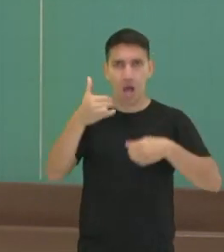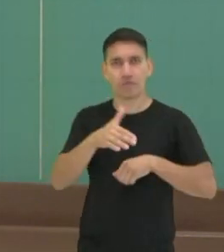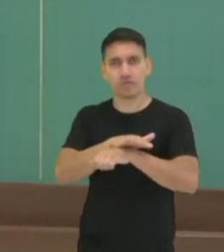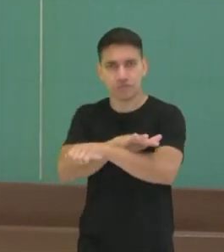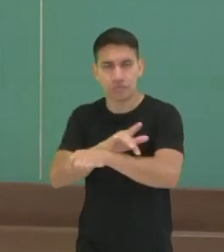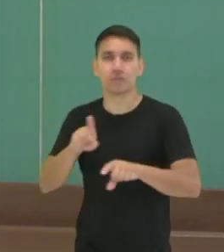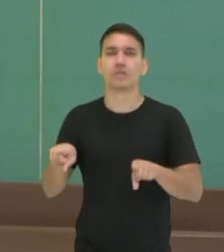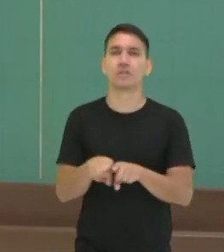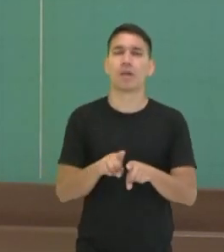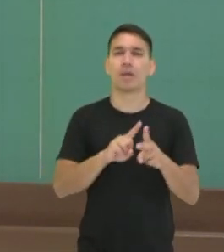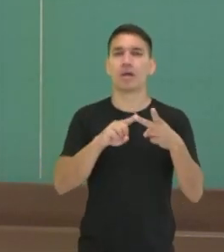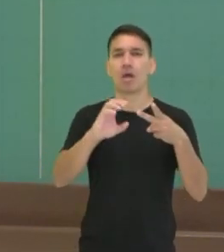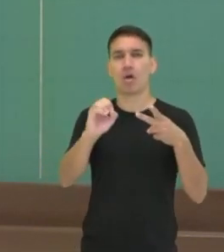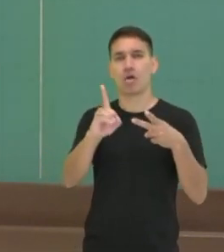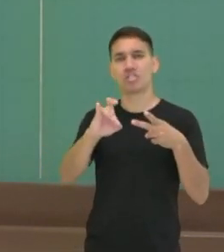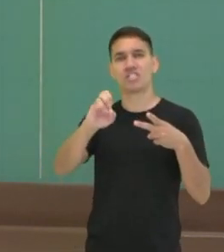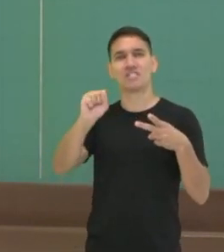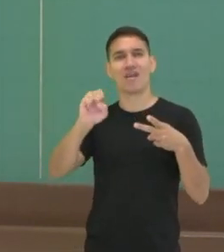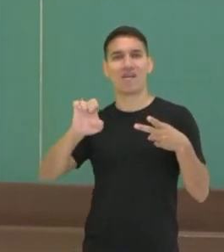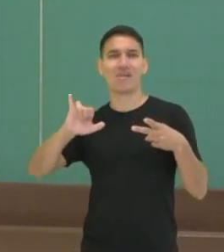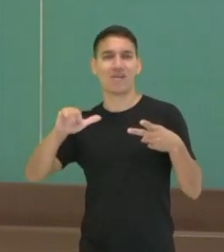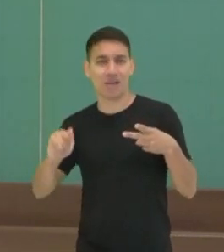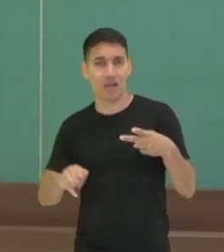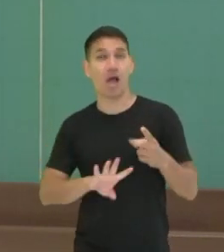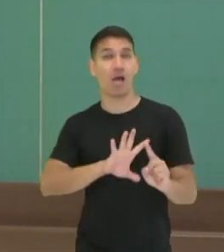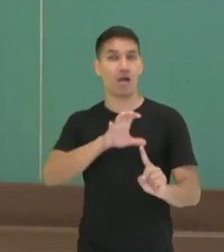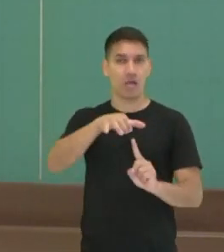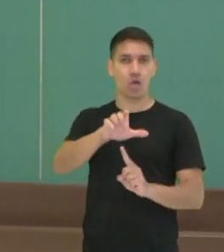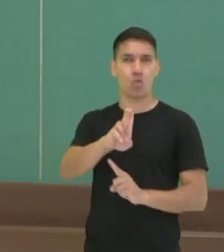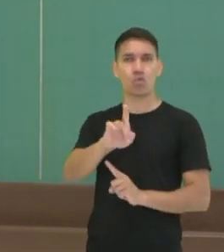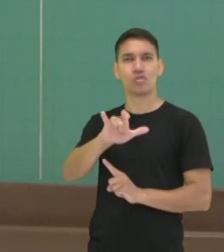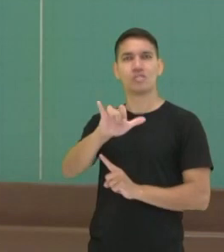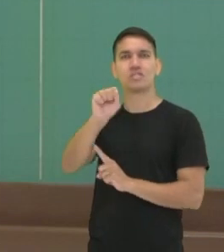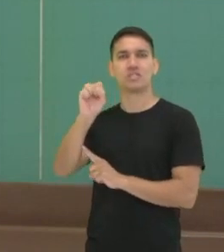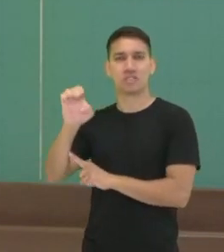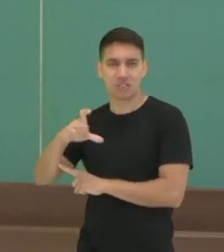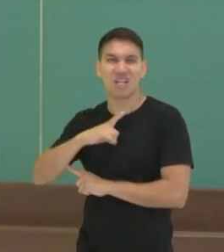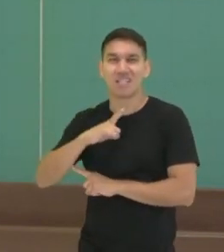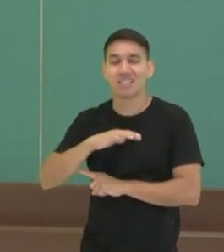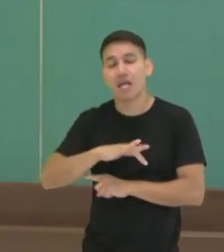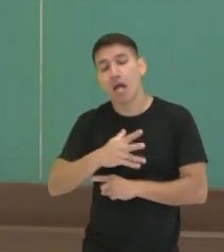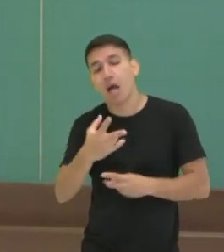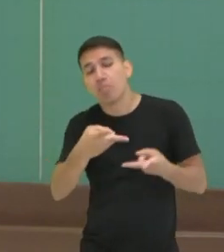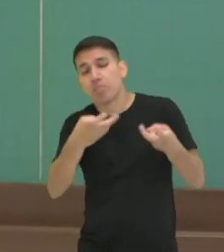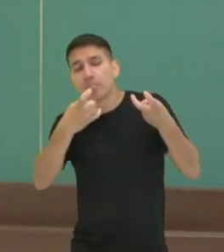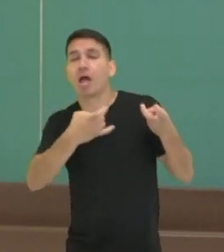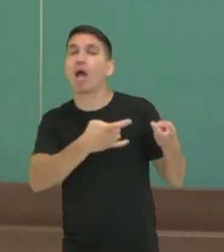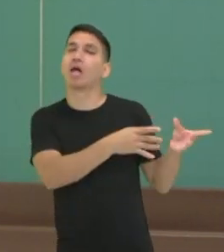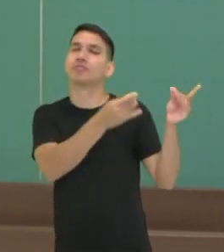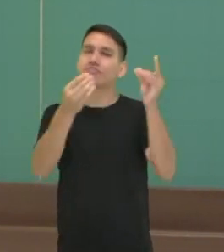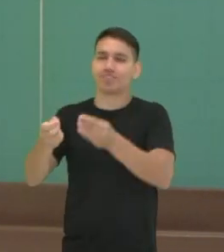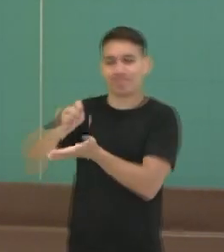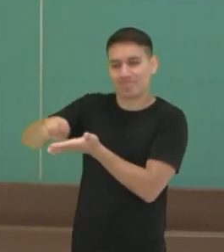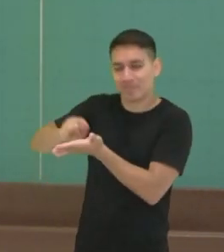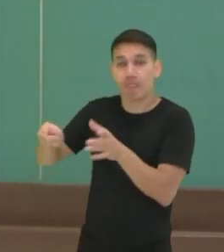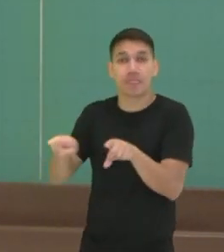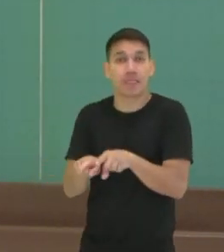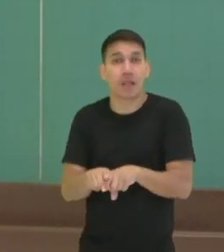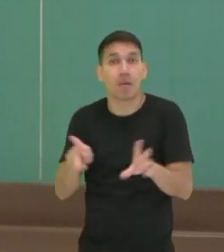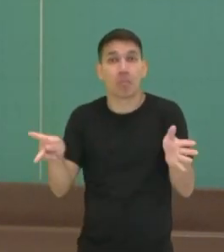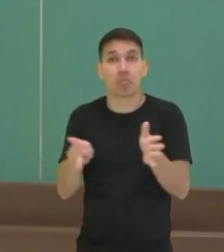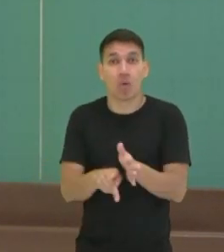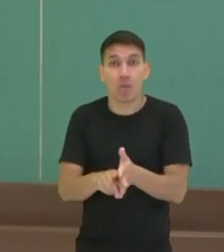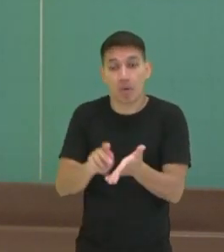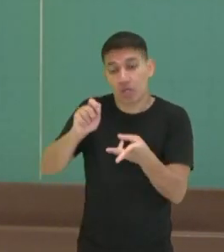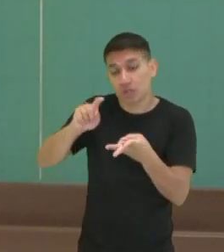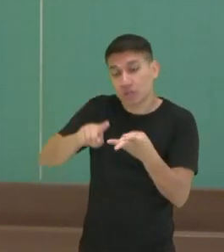que é a história do rei Ulisses. Então a gente tem essas aventuras antigas que eram retratadas e também a história bíblica em si.